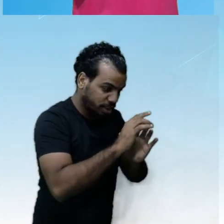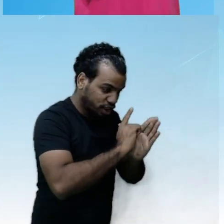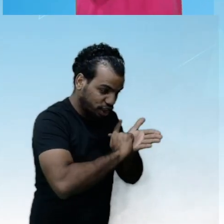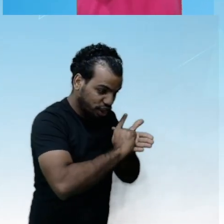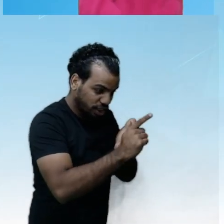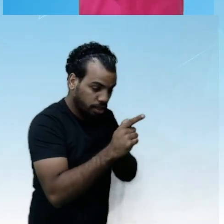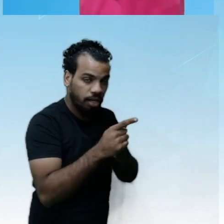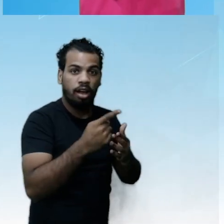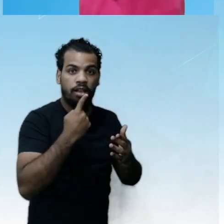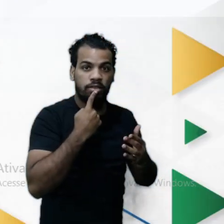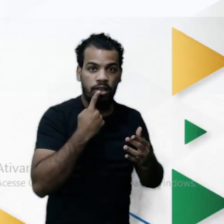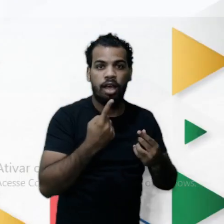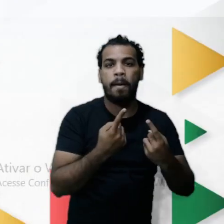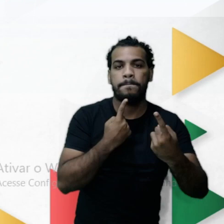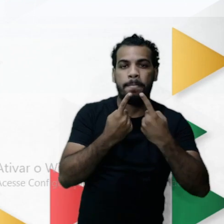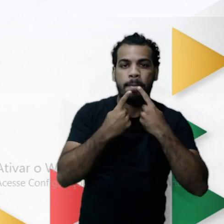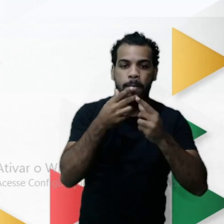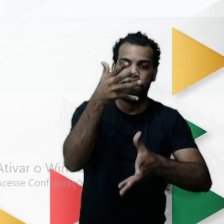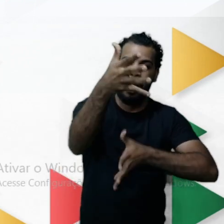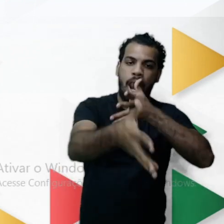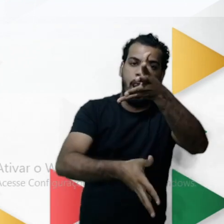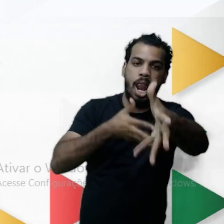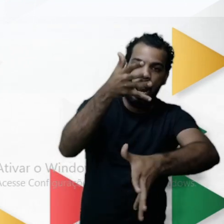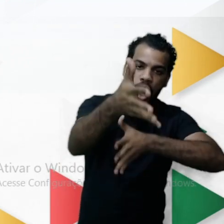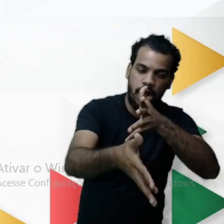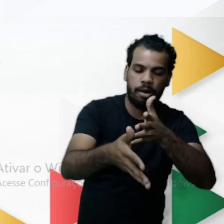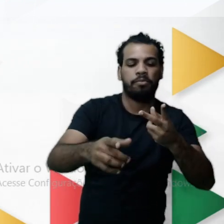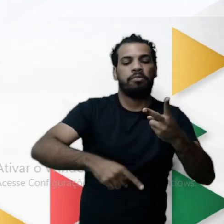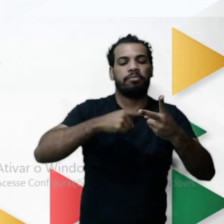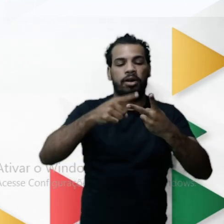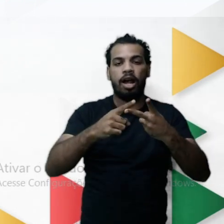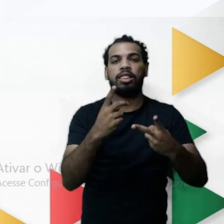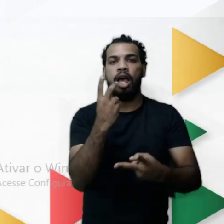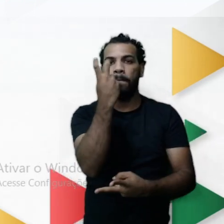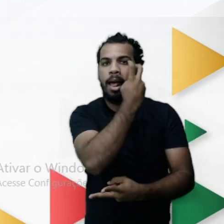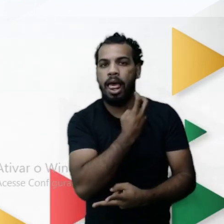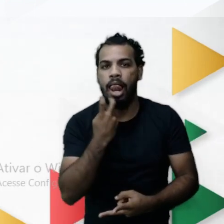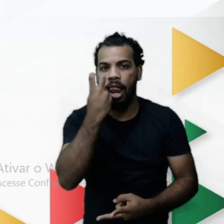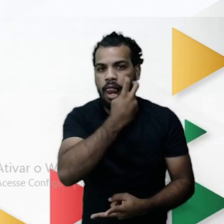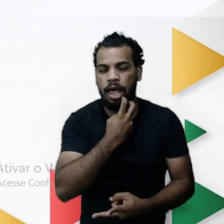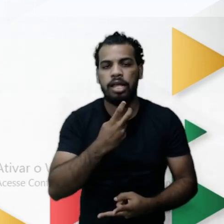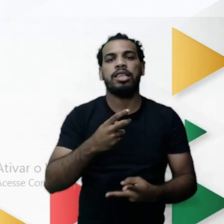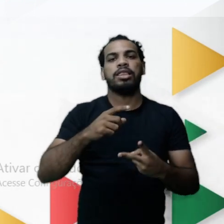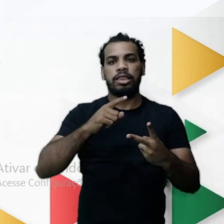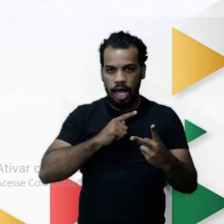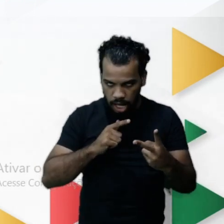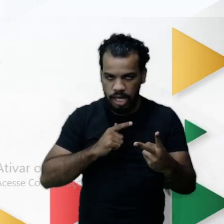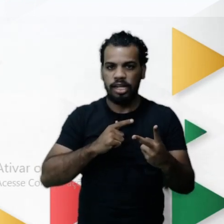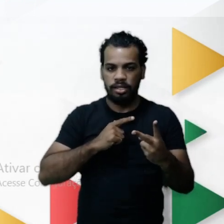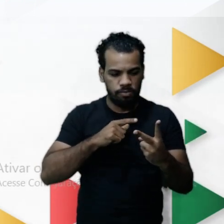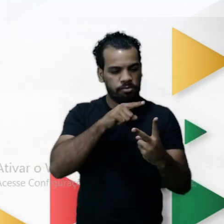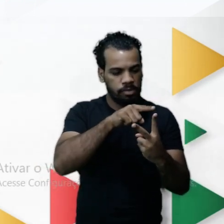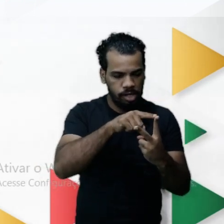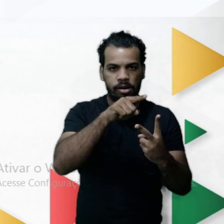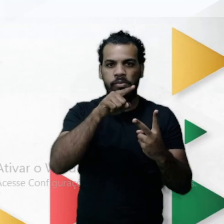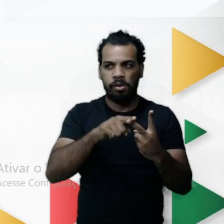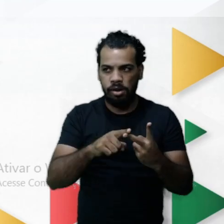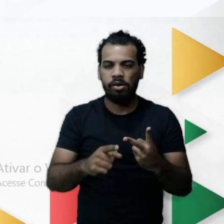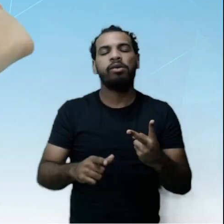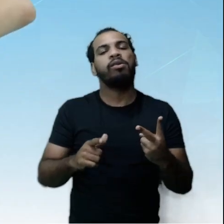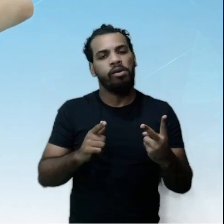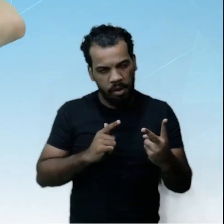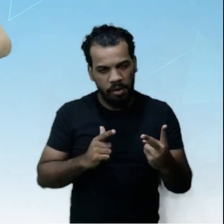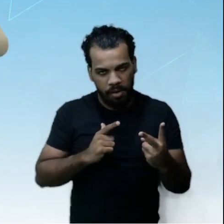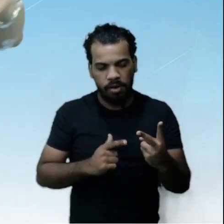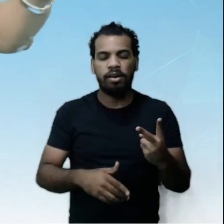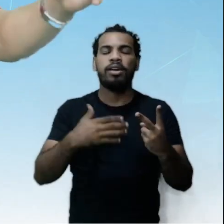comunicamos tanto oralmente e também pela escrita através de gêneros, ou seja,